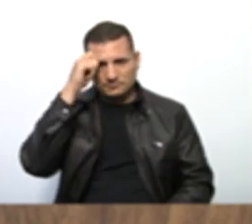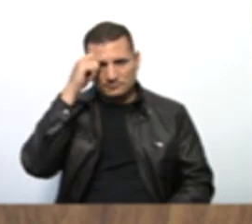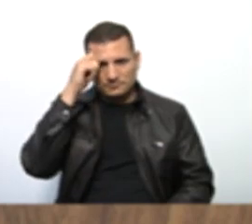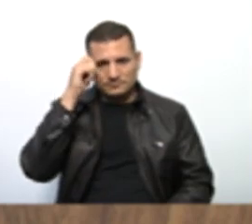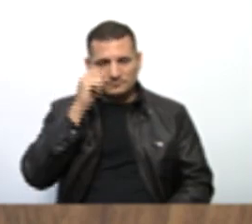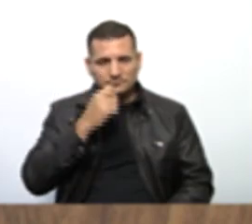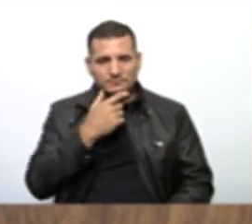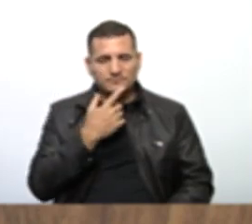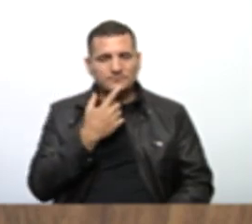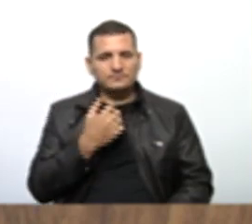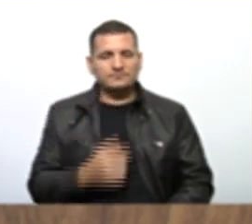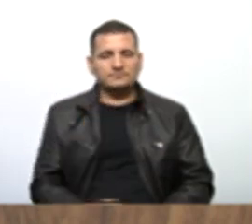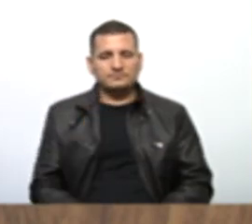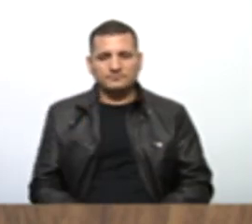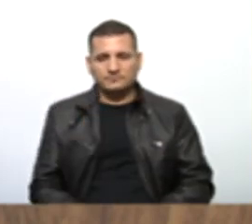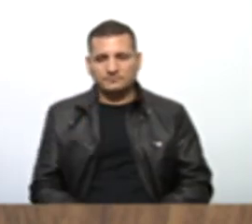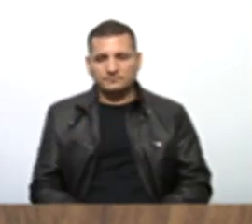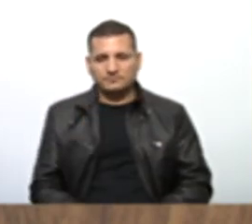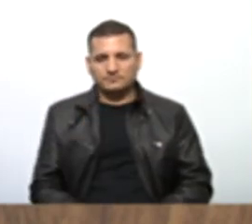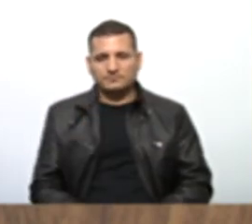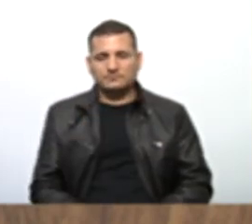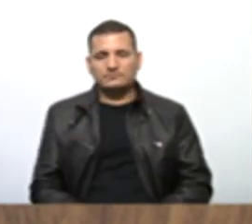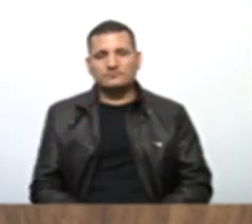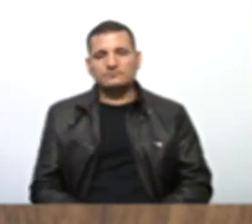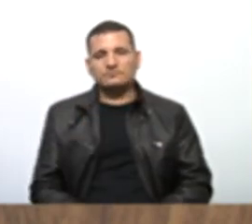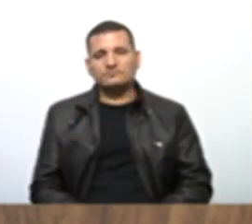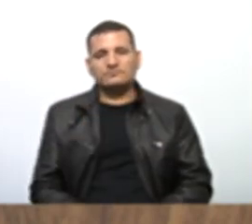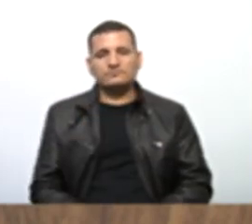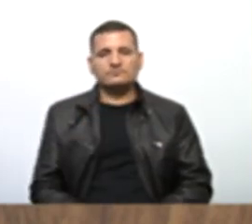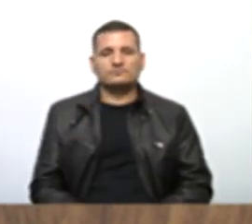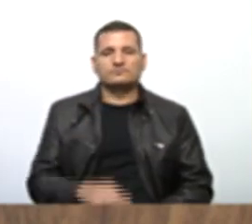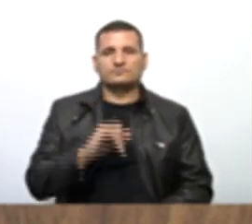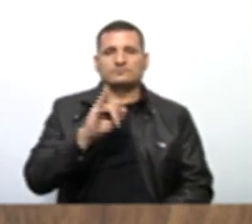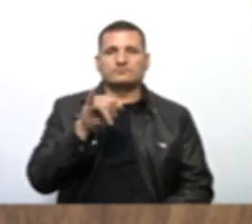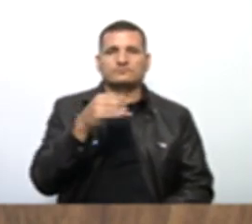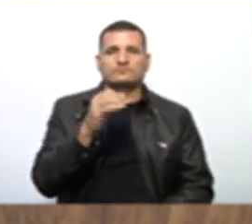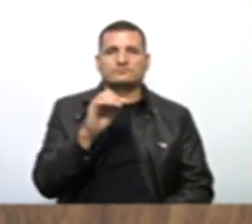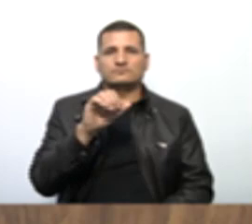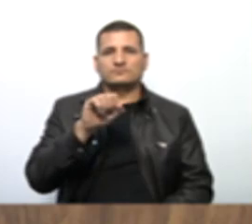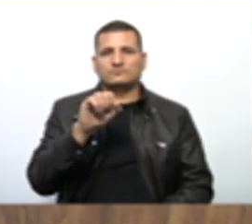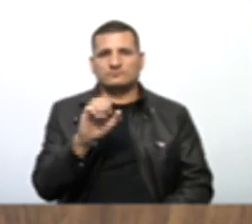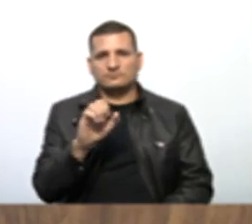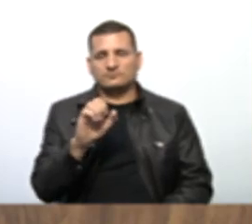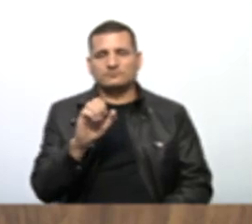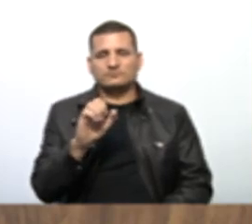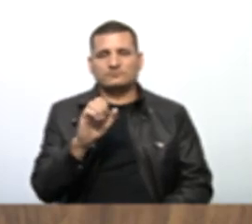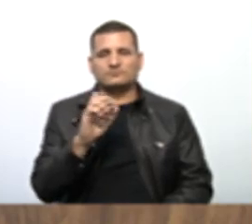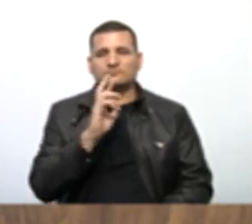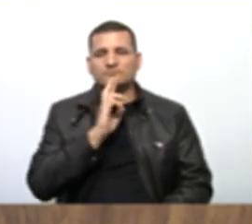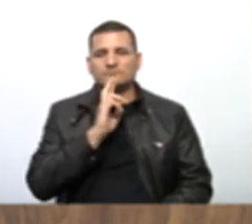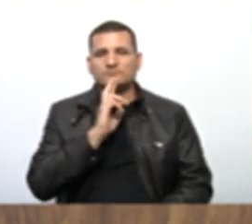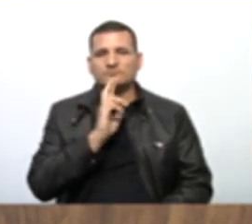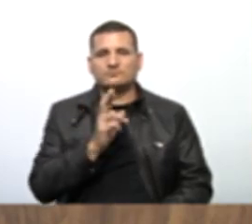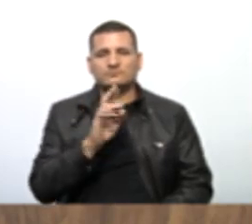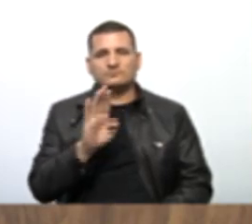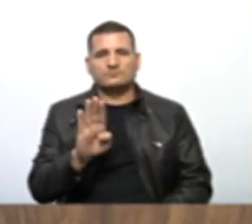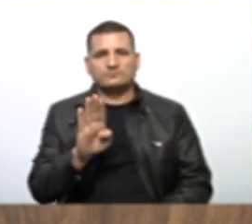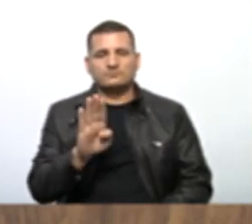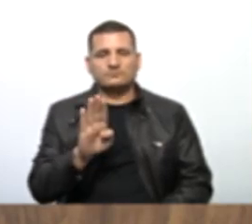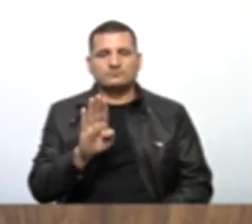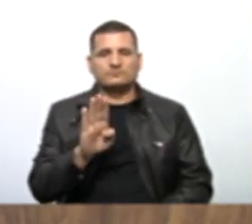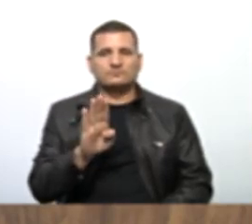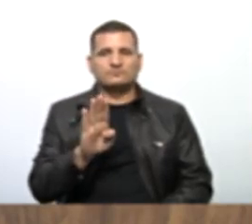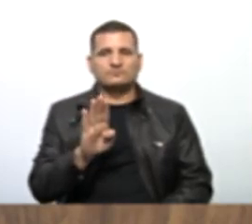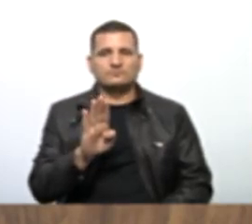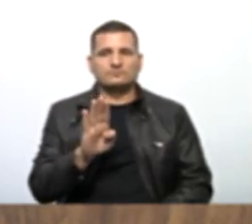se tem mais alguém aqui ó é josé wilson acha que é a letra se desculpa letra b de bola